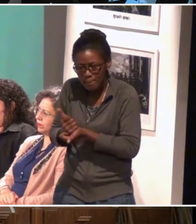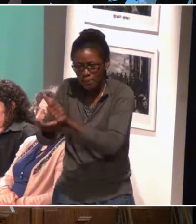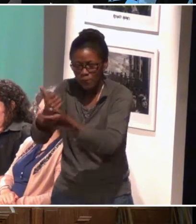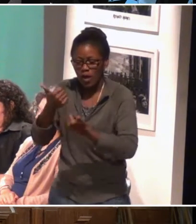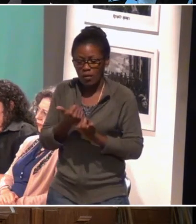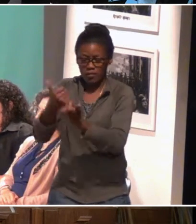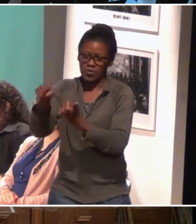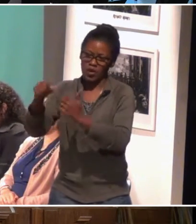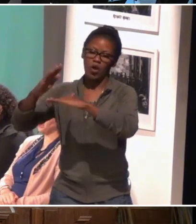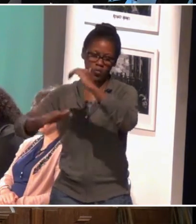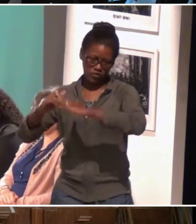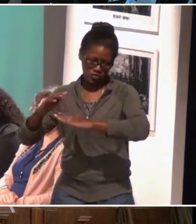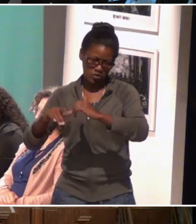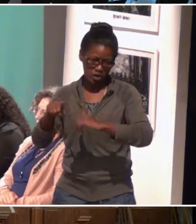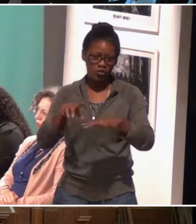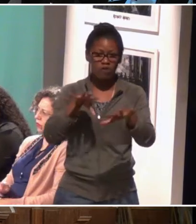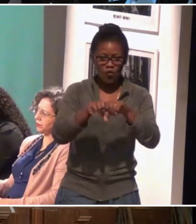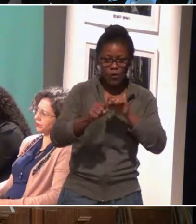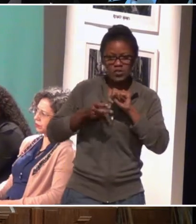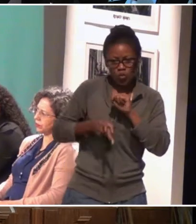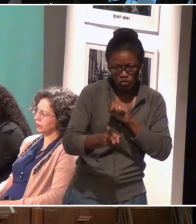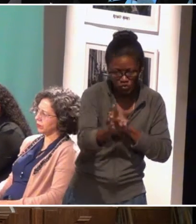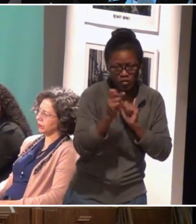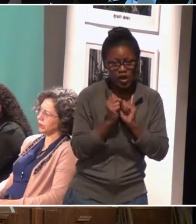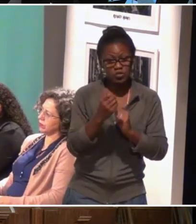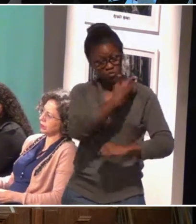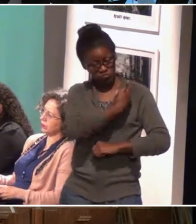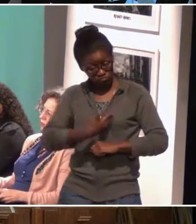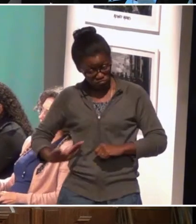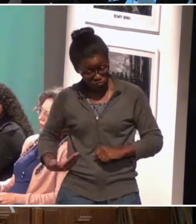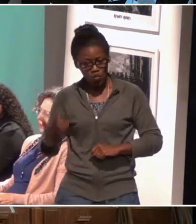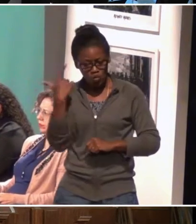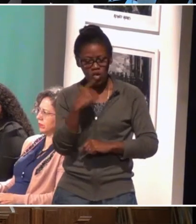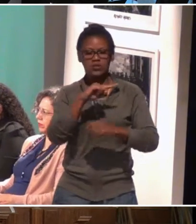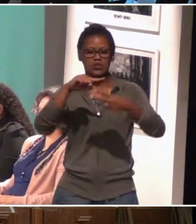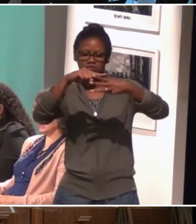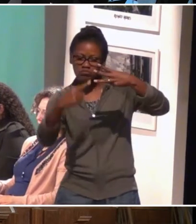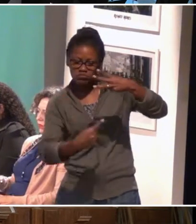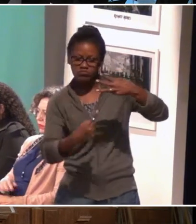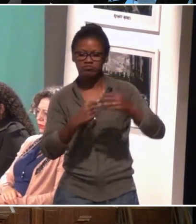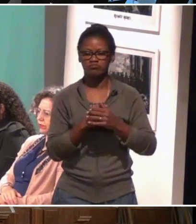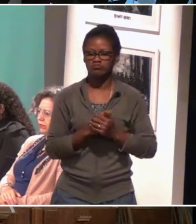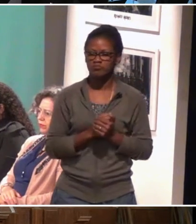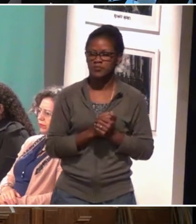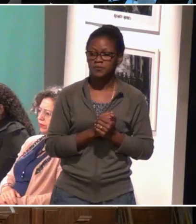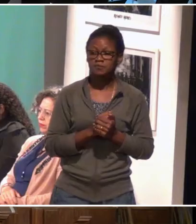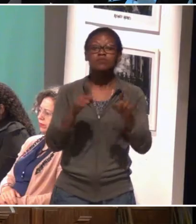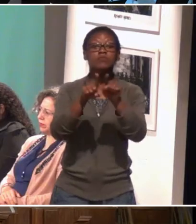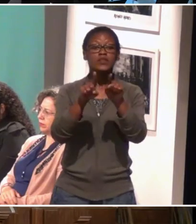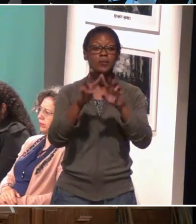Então, a formação continuada é para professores da rede, já esses três módulos. e as